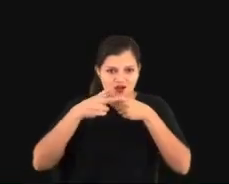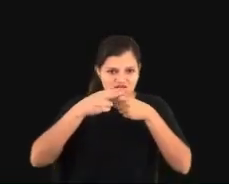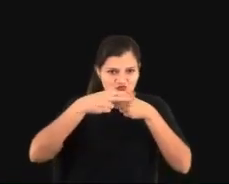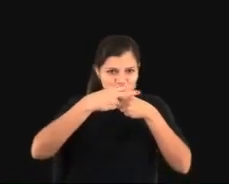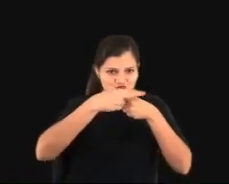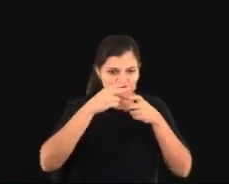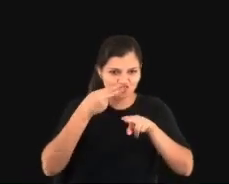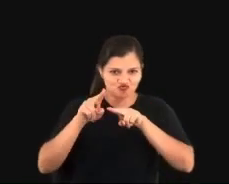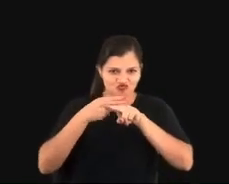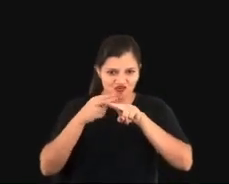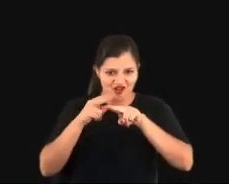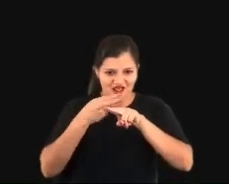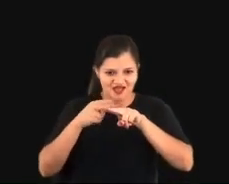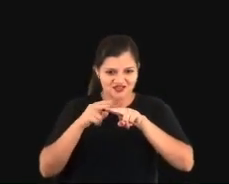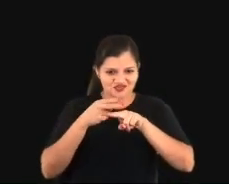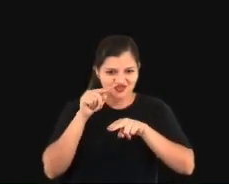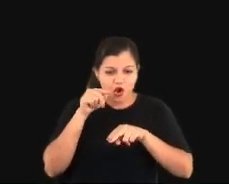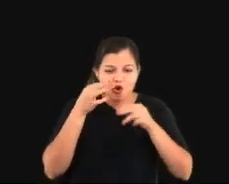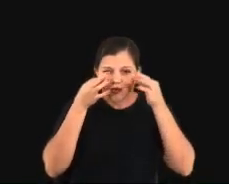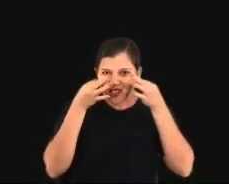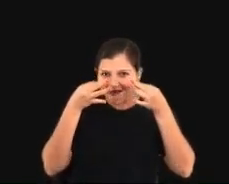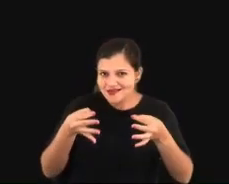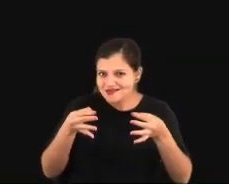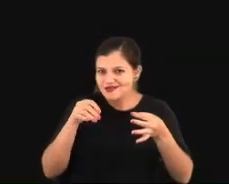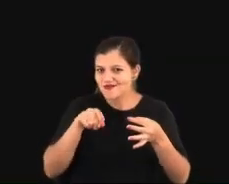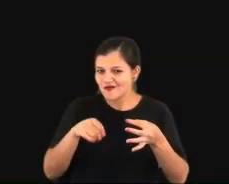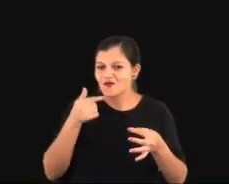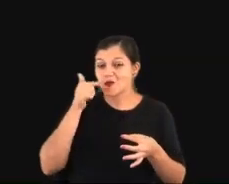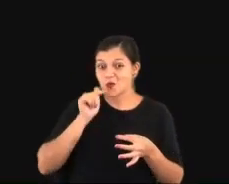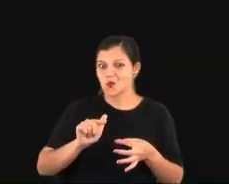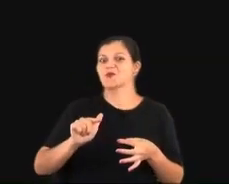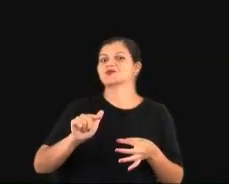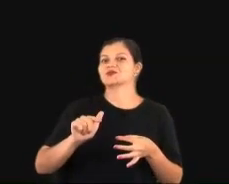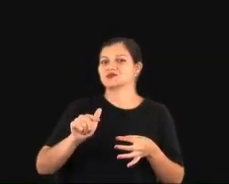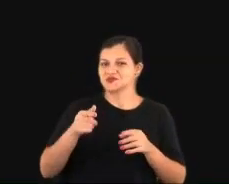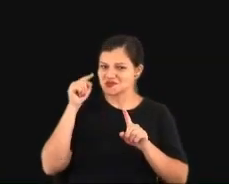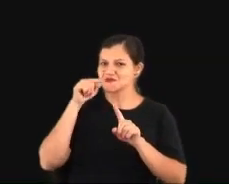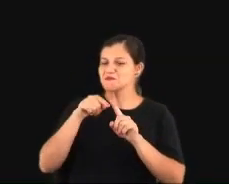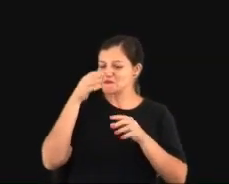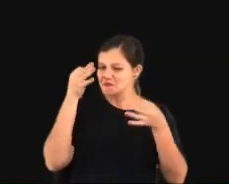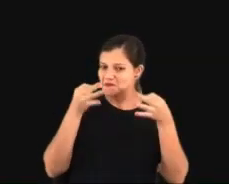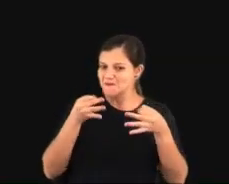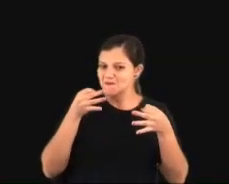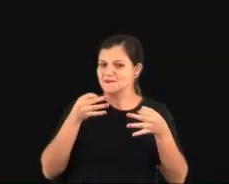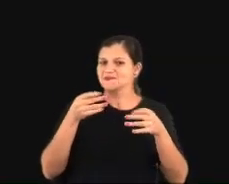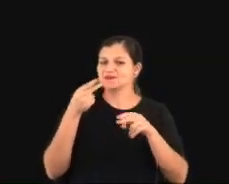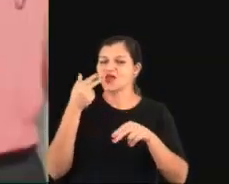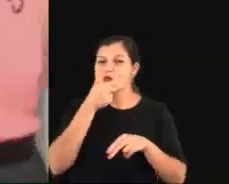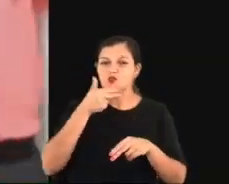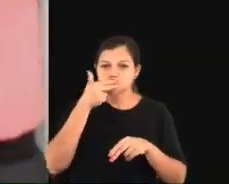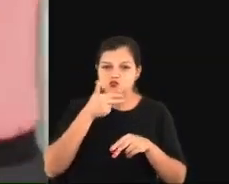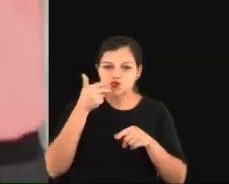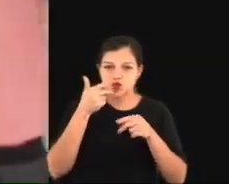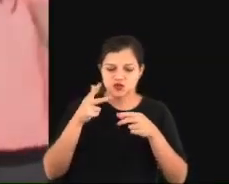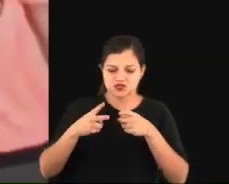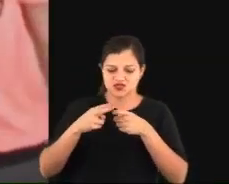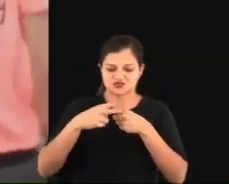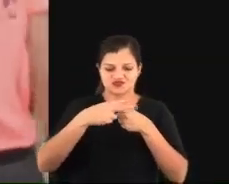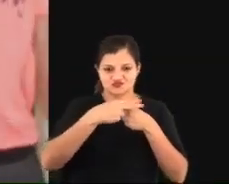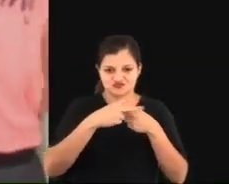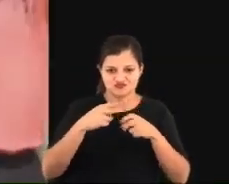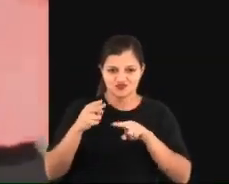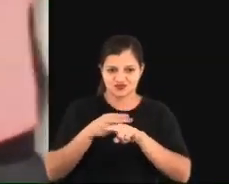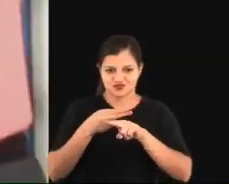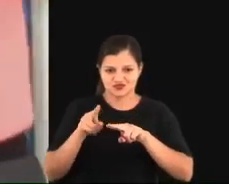Olha aí, galera. Missão dada, missão cumprida. Então tá aqui, ó, o meu mousse de cupuaçu com chocolate. Não tem